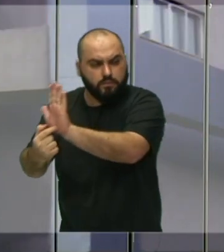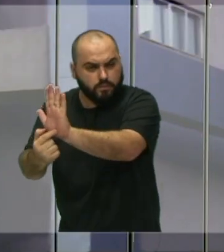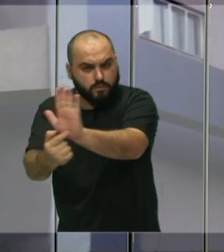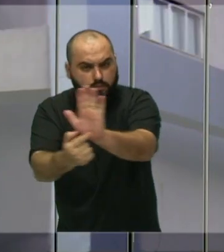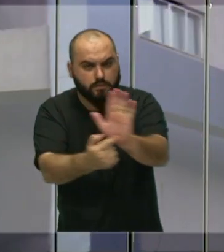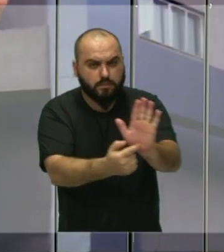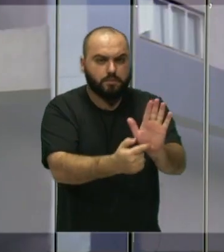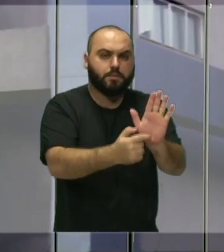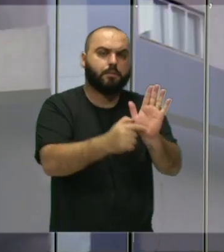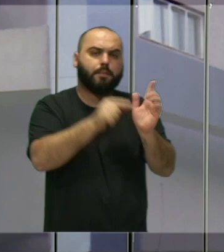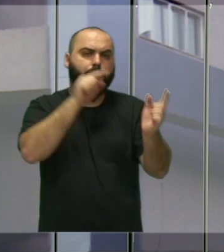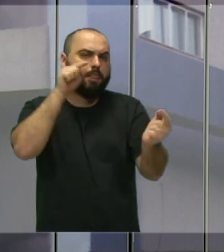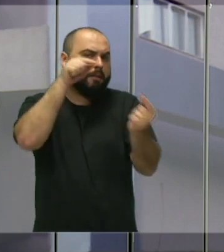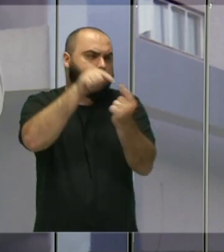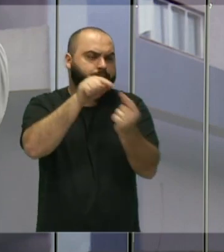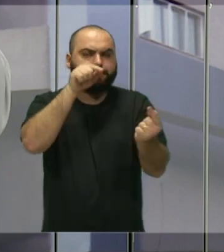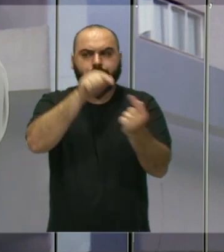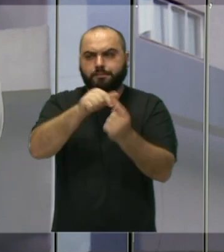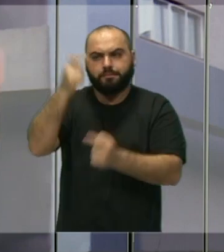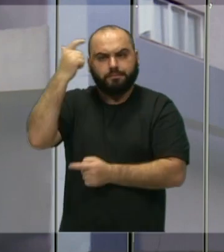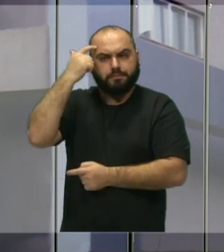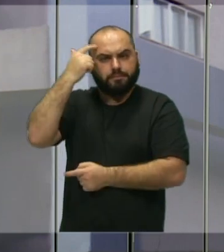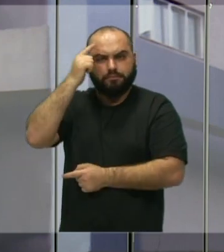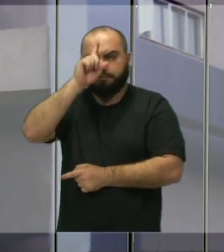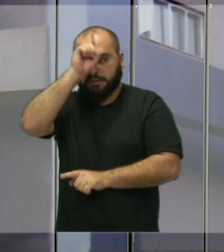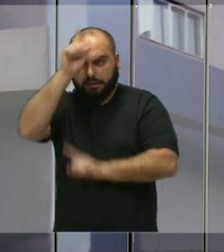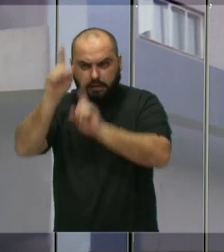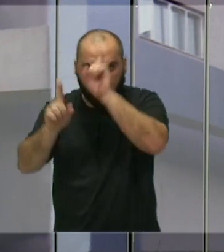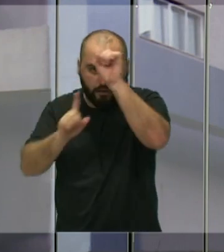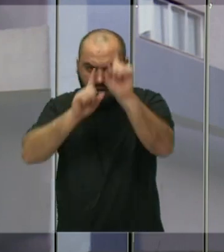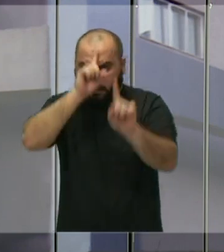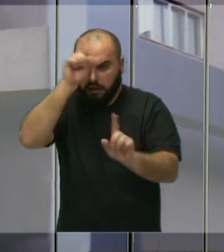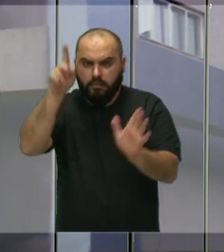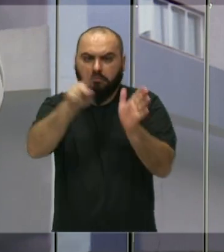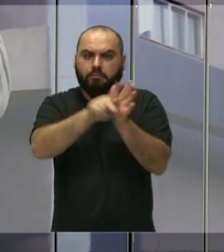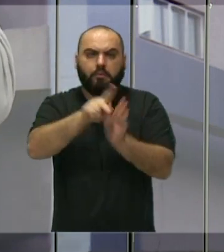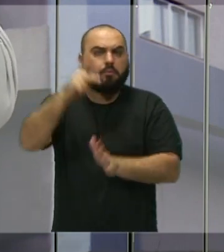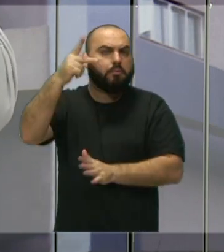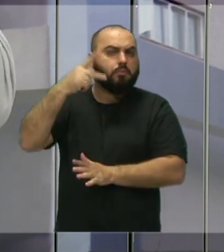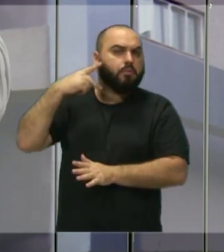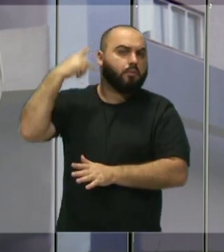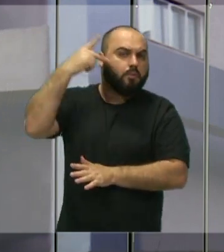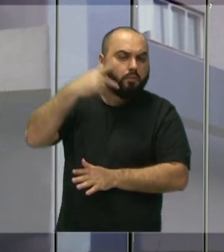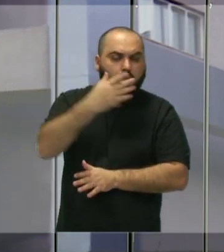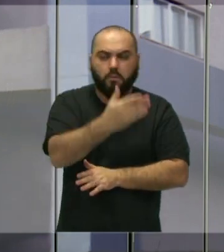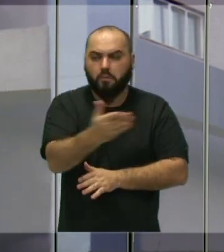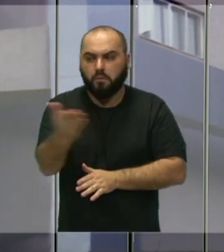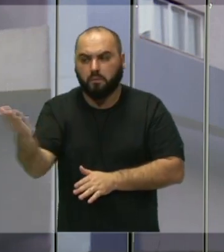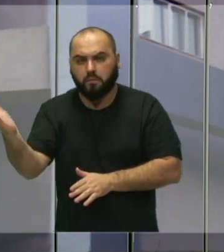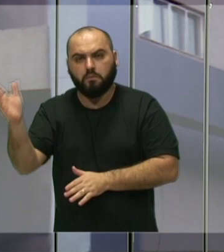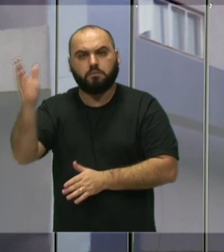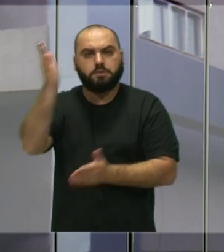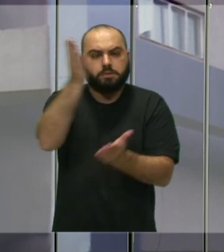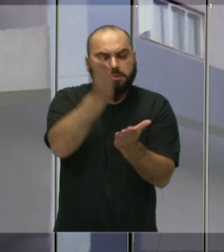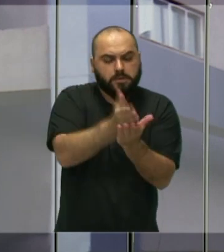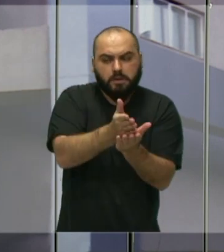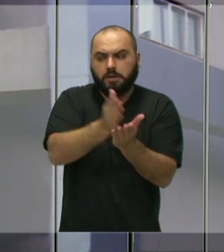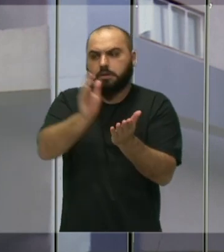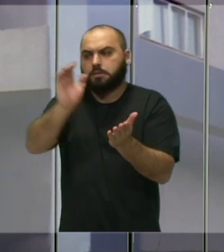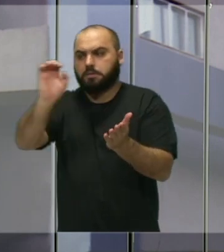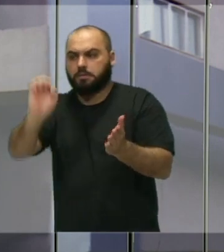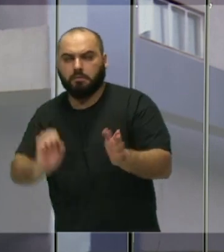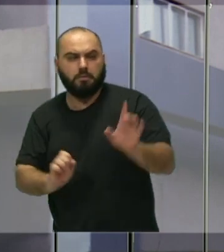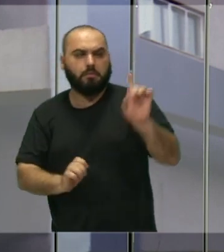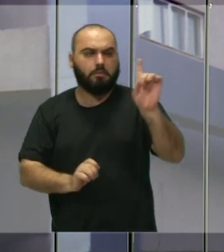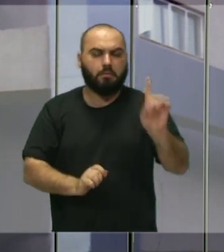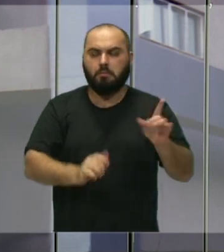os principais pensamentos, seja ideológicos na esfera política, seja de centro, de esquerda, de direita, enfim, cada um é